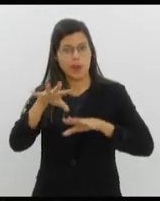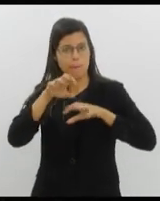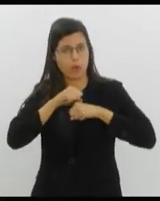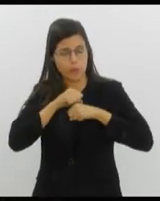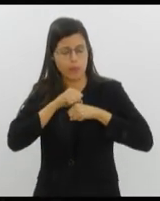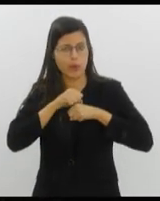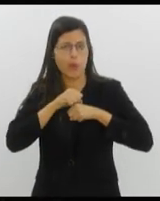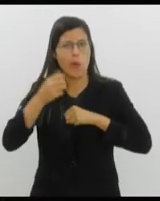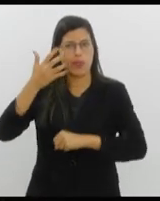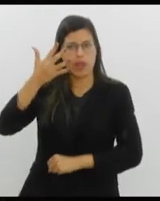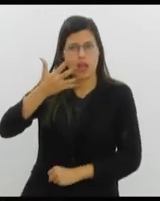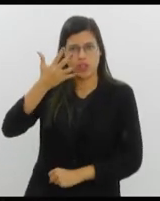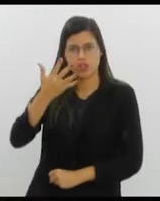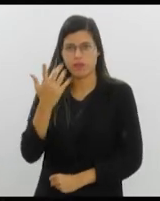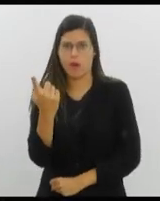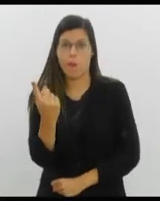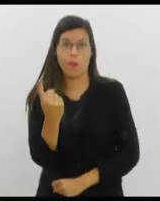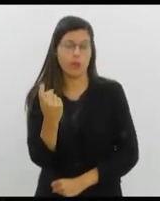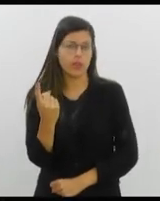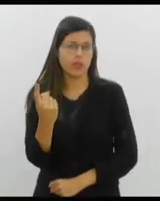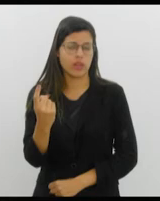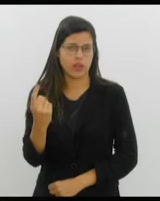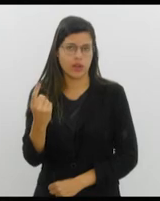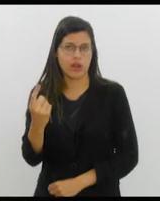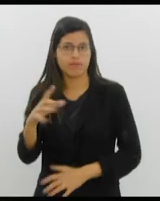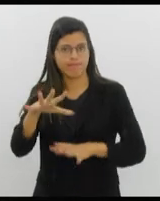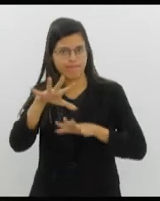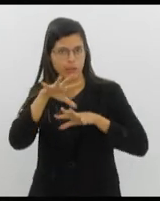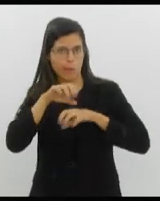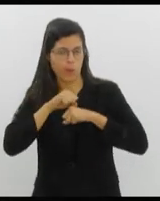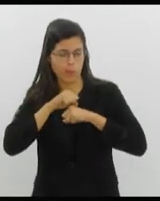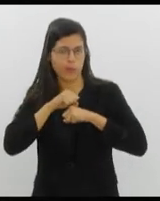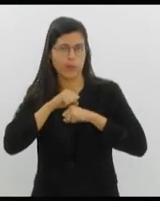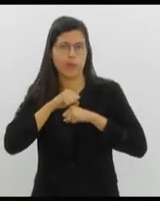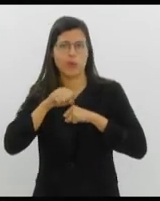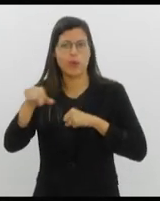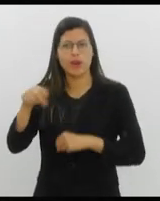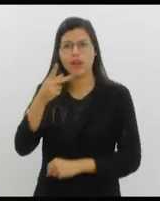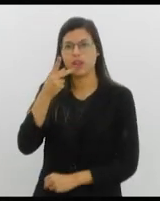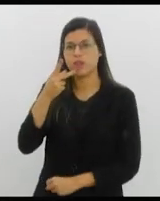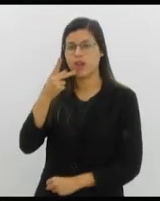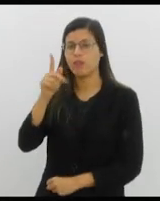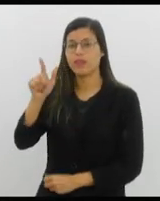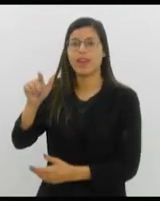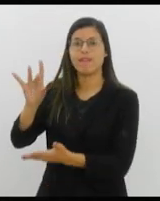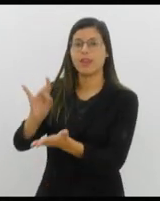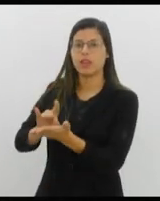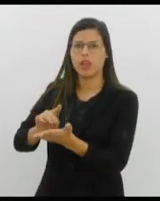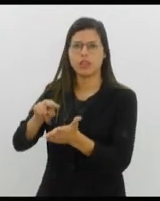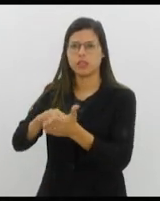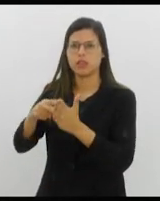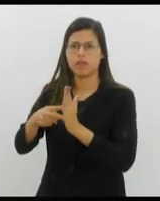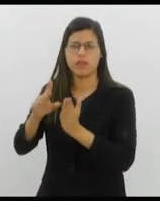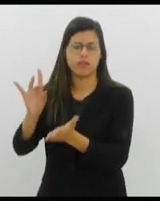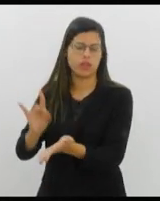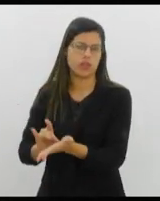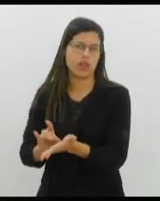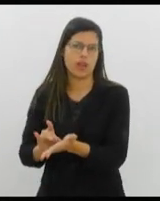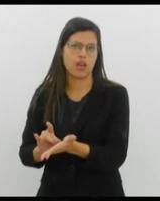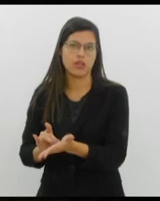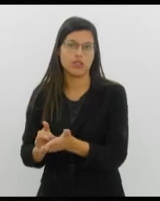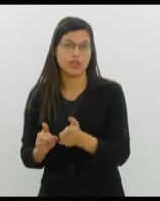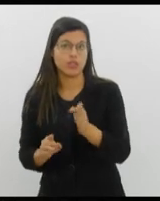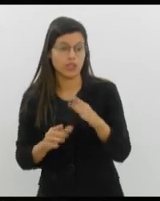da narrativa única, se apropriou do que eles chamam de verdade, e calou